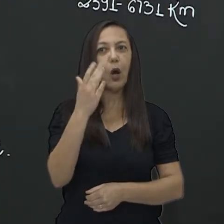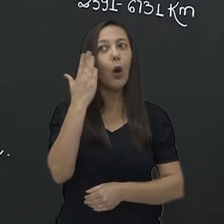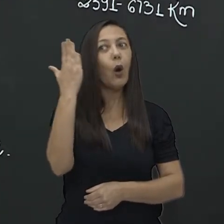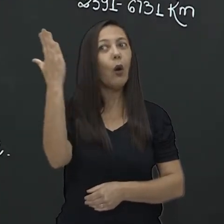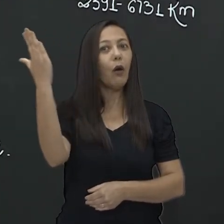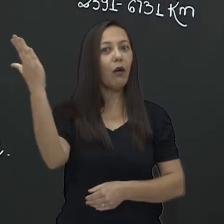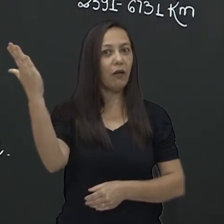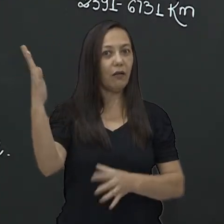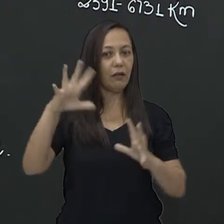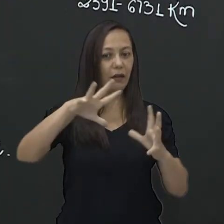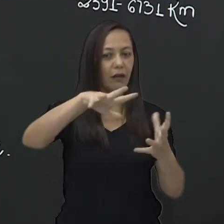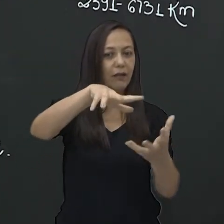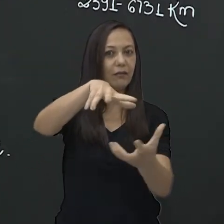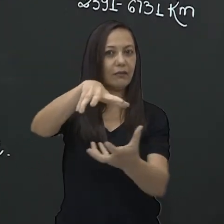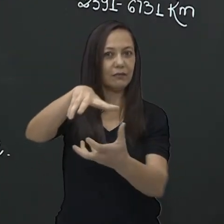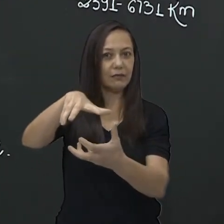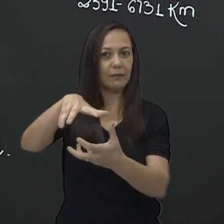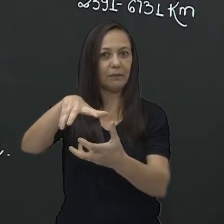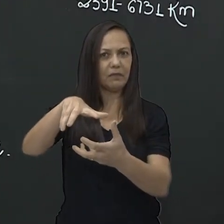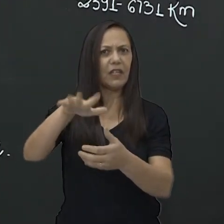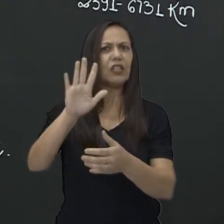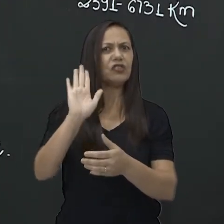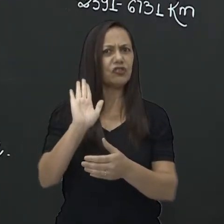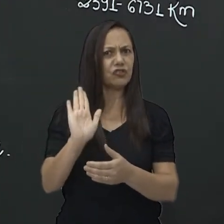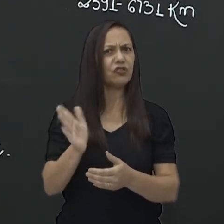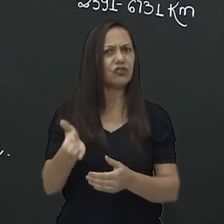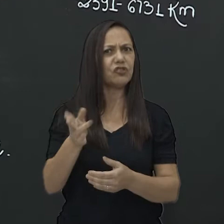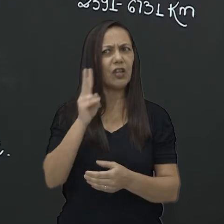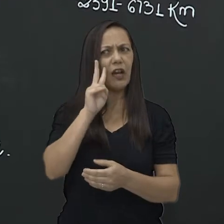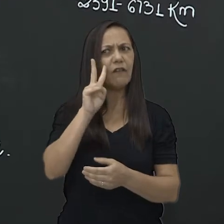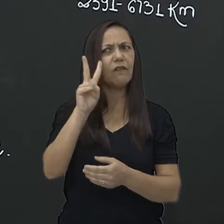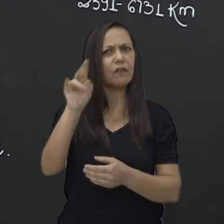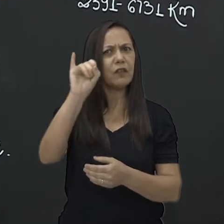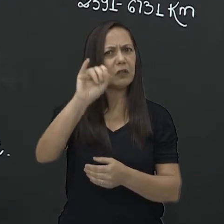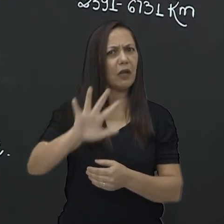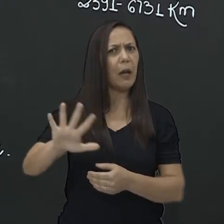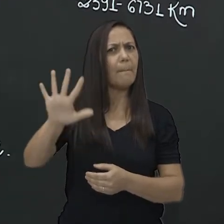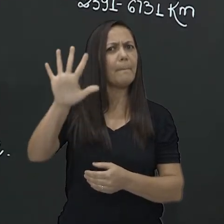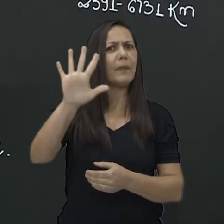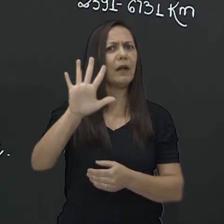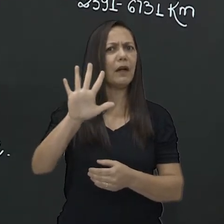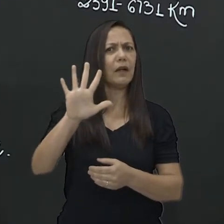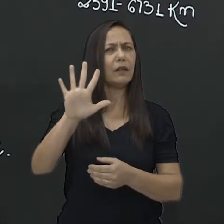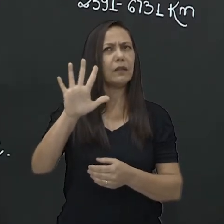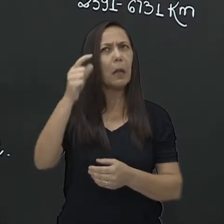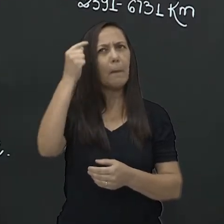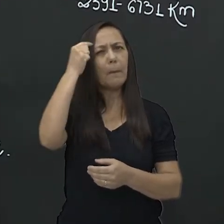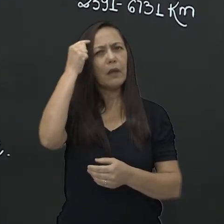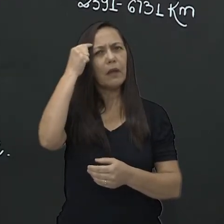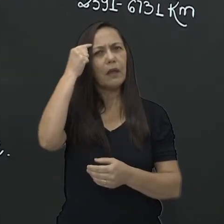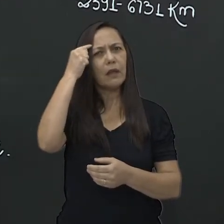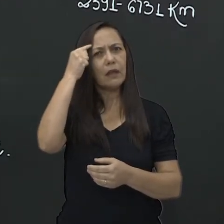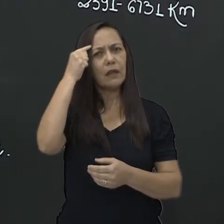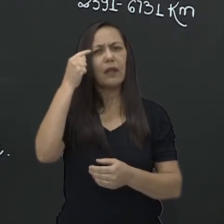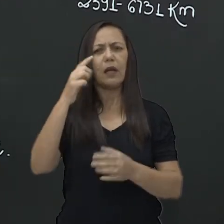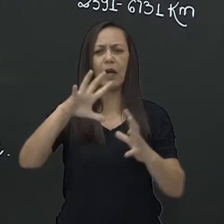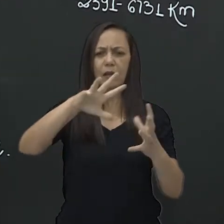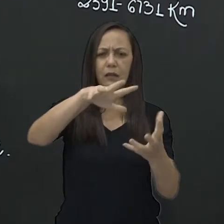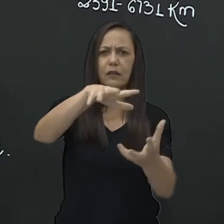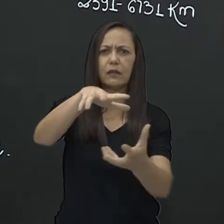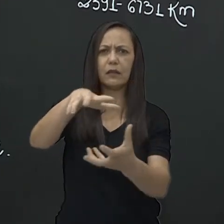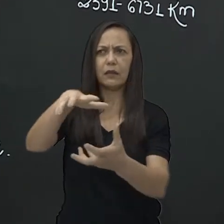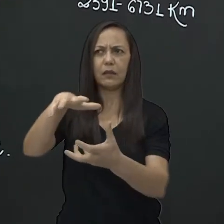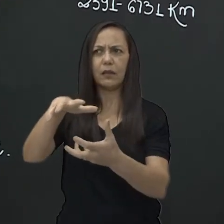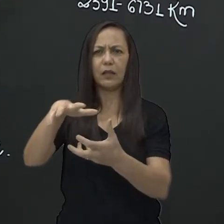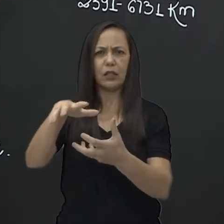nessa terra. Você provavelmente já viu essa imagem em algum lugar, essa ideia tridimensional de que a Terra não